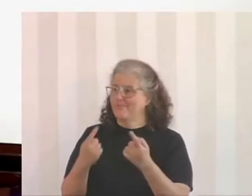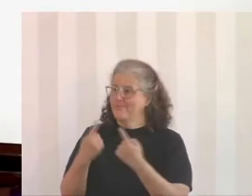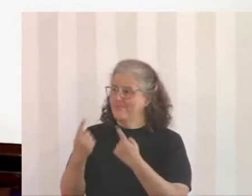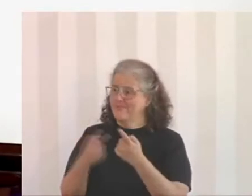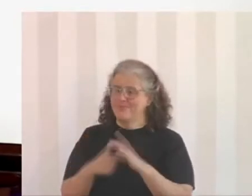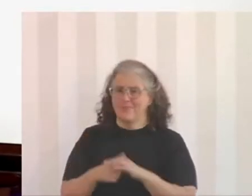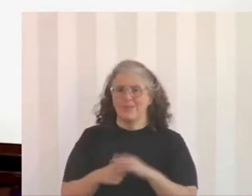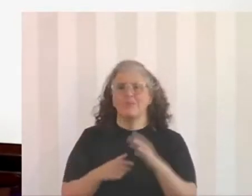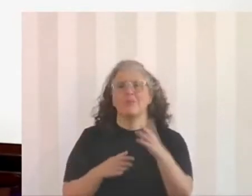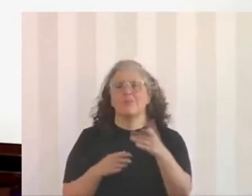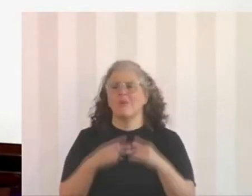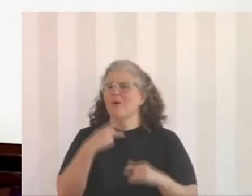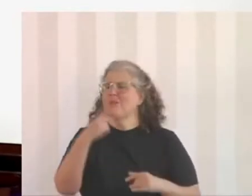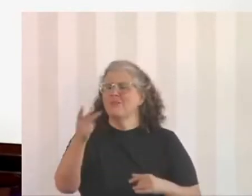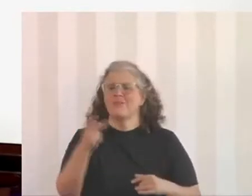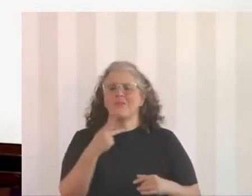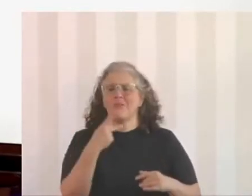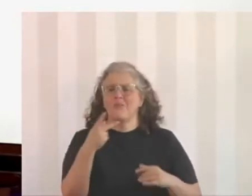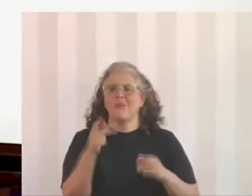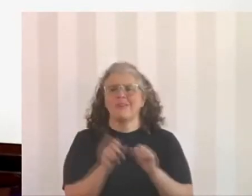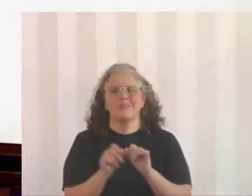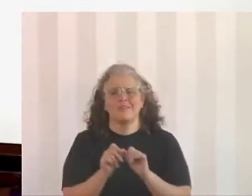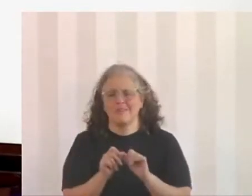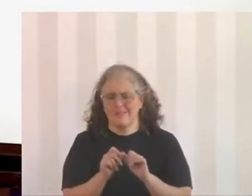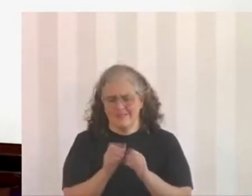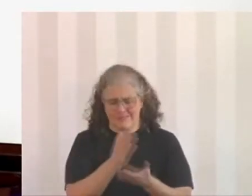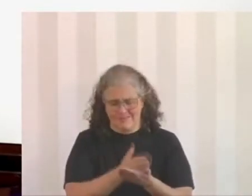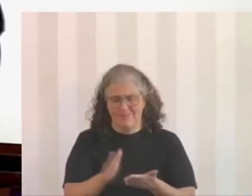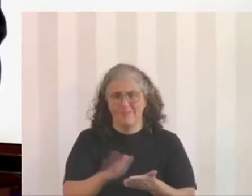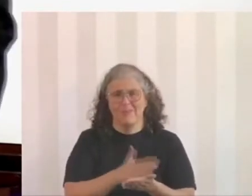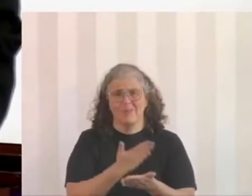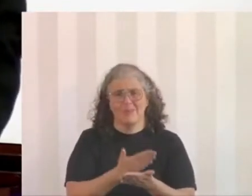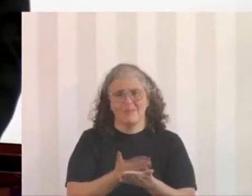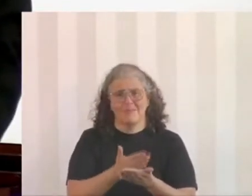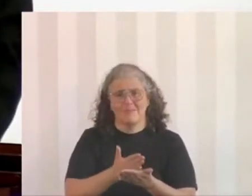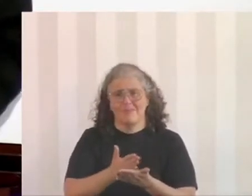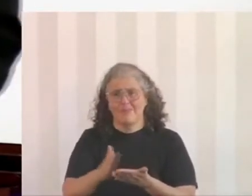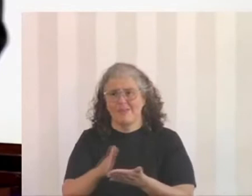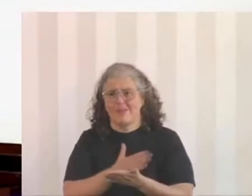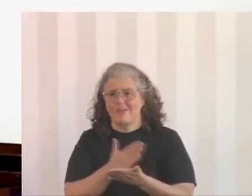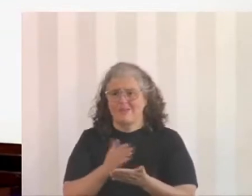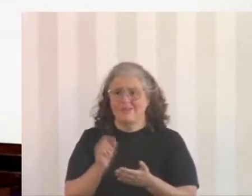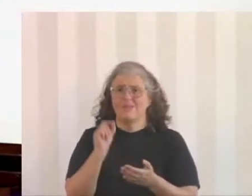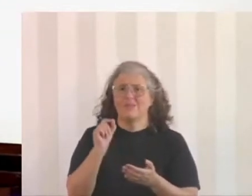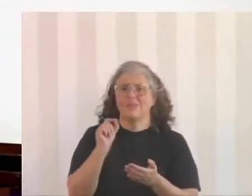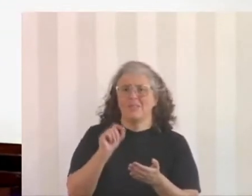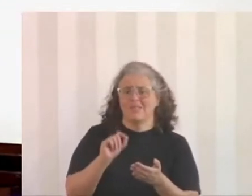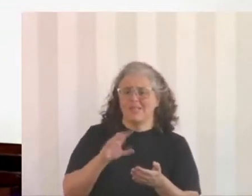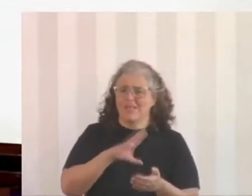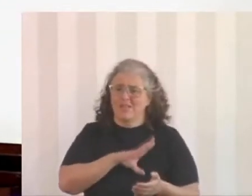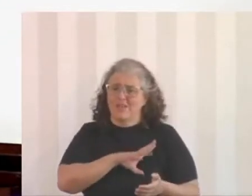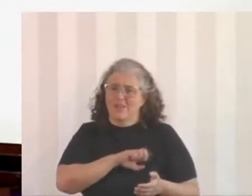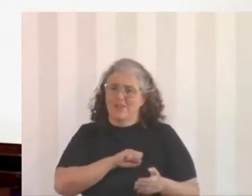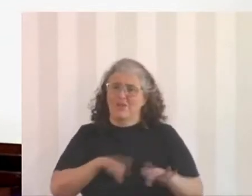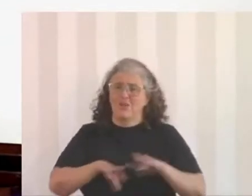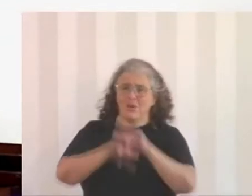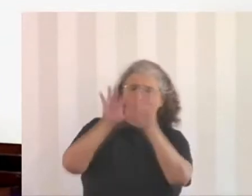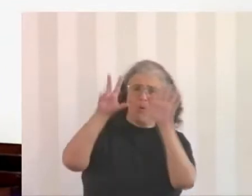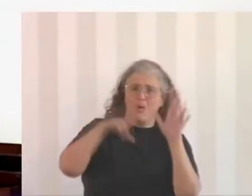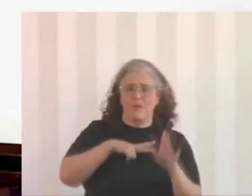por partidarismo ou vanglória. O que seria isso? O que é partidarismo? O que é vanglória? Paulo